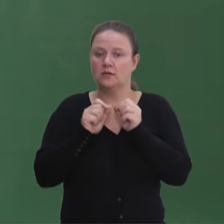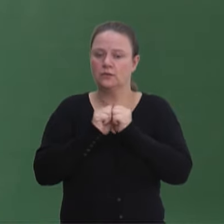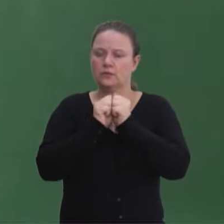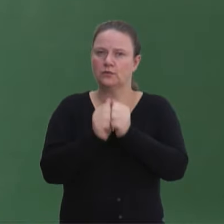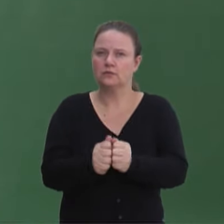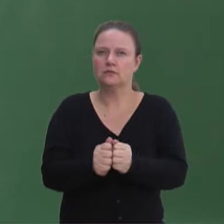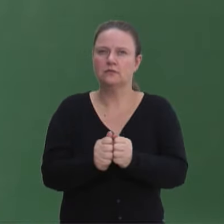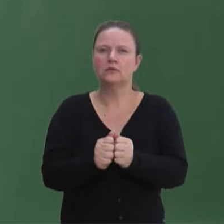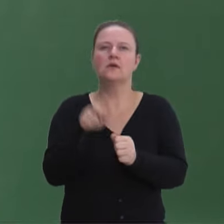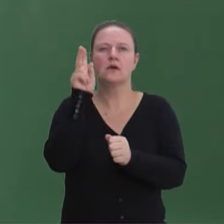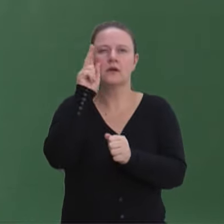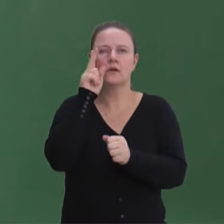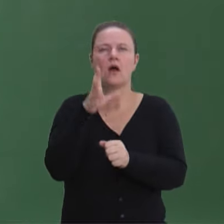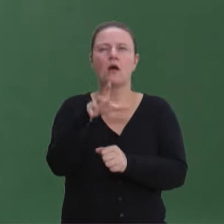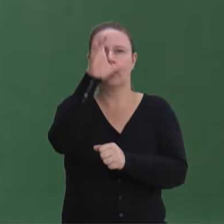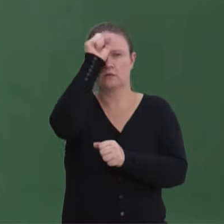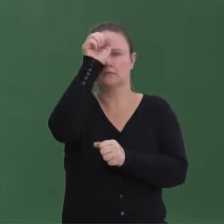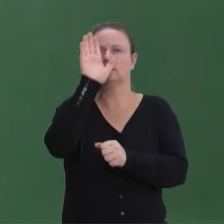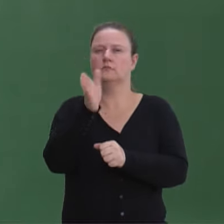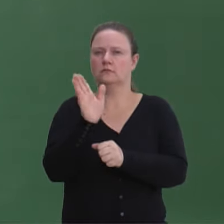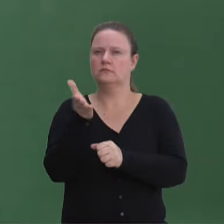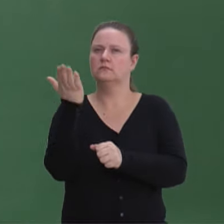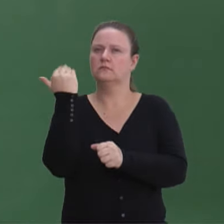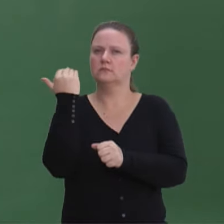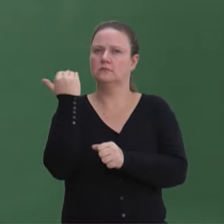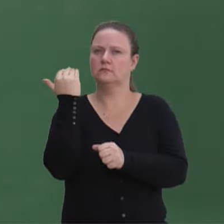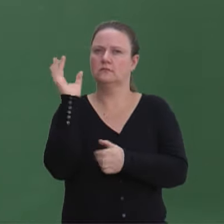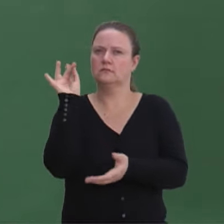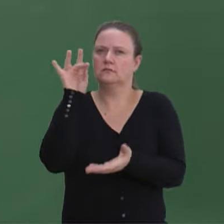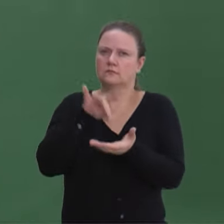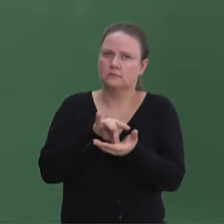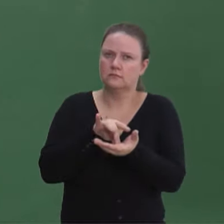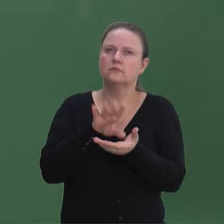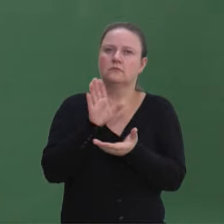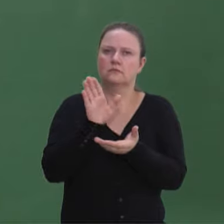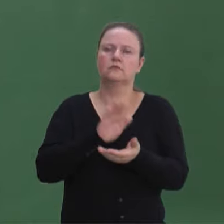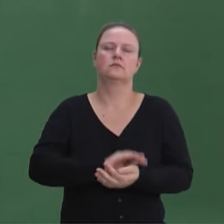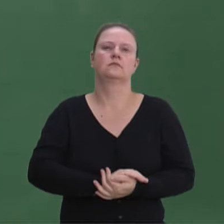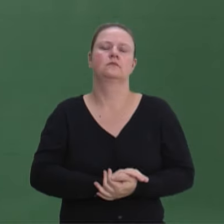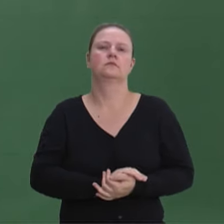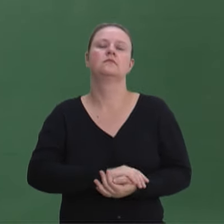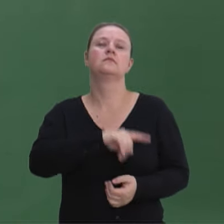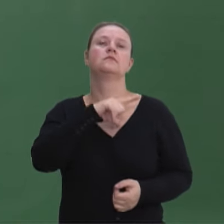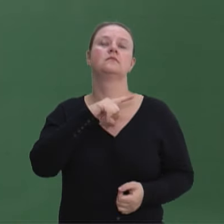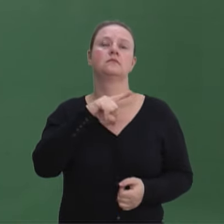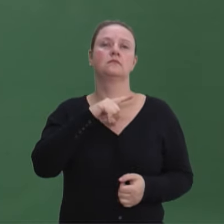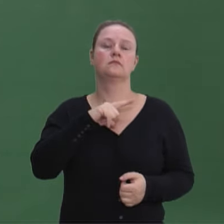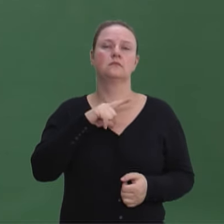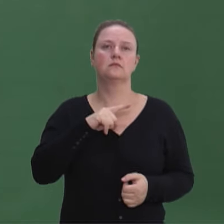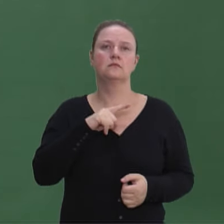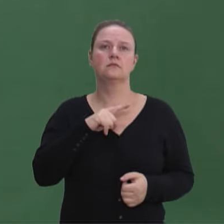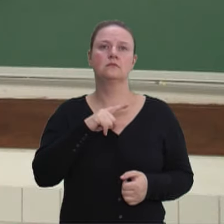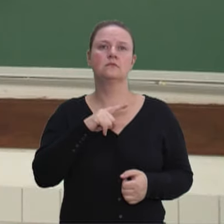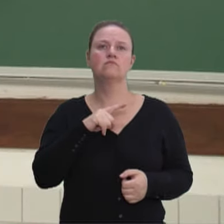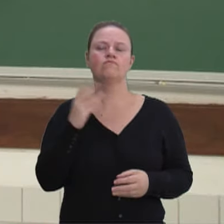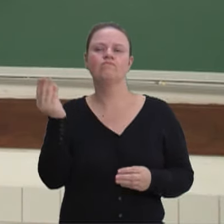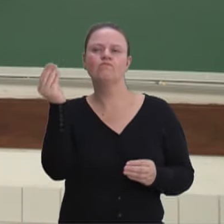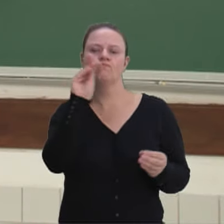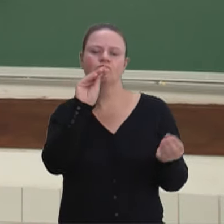do determinante, né? Vamos lá. Eu tenho que montar minha equação, tem que